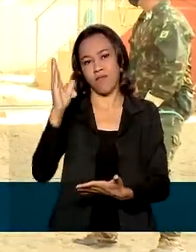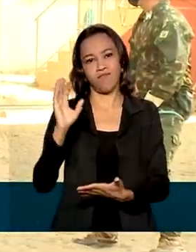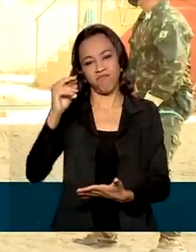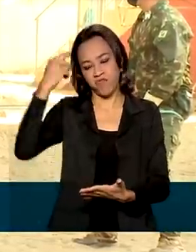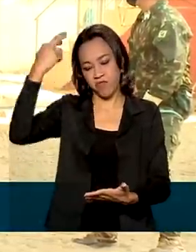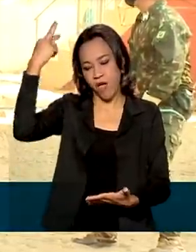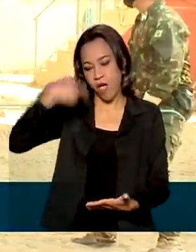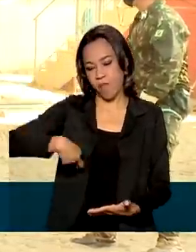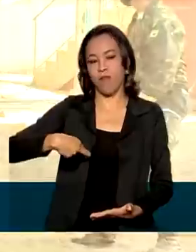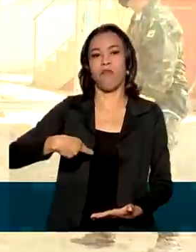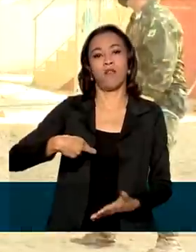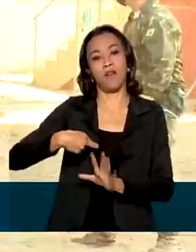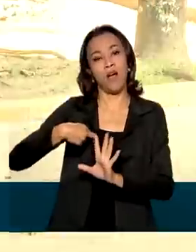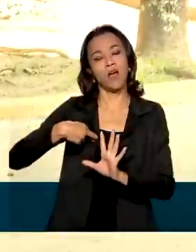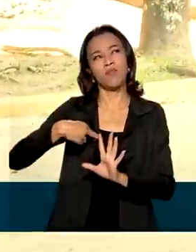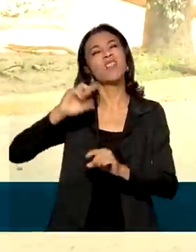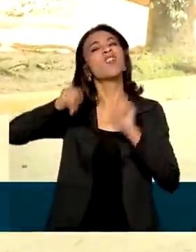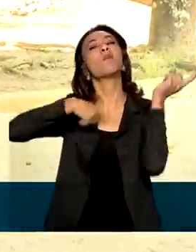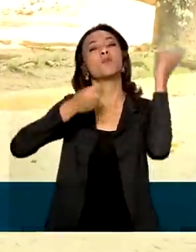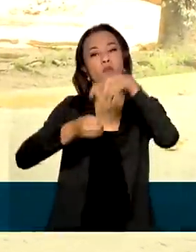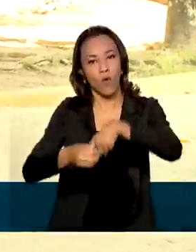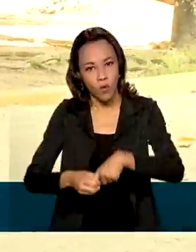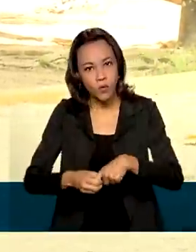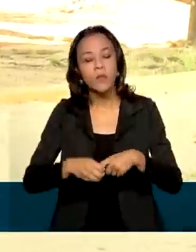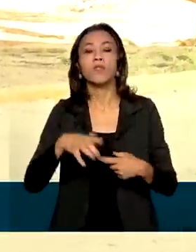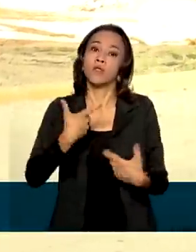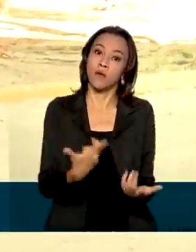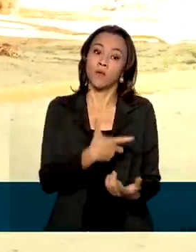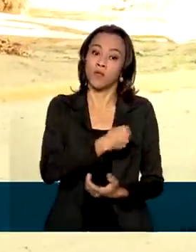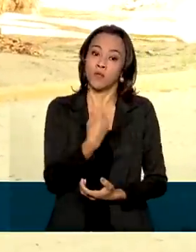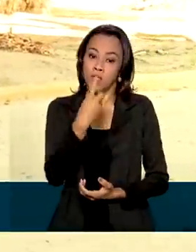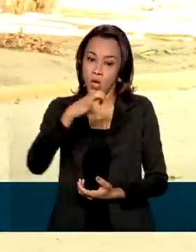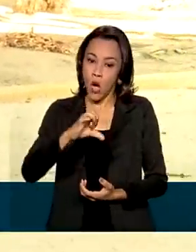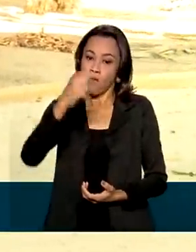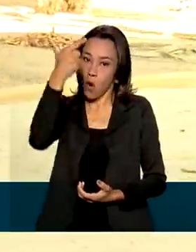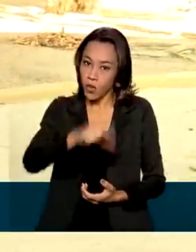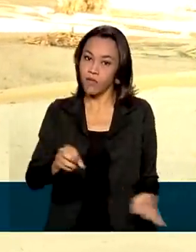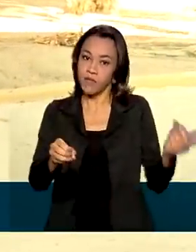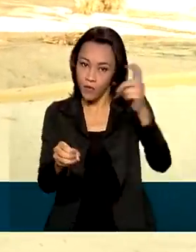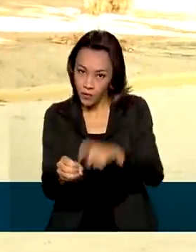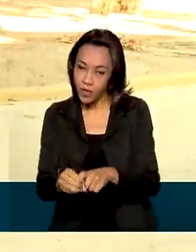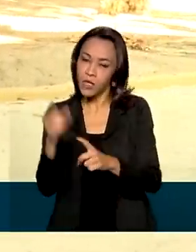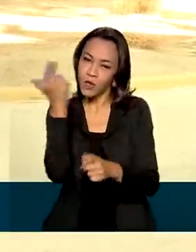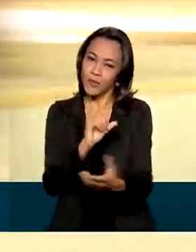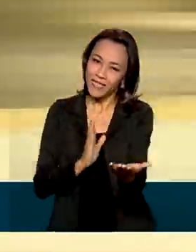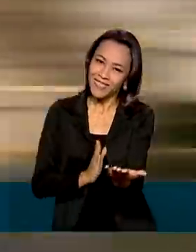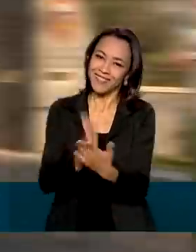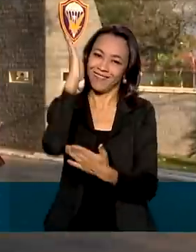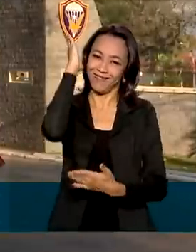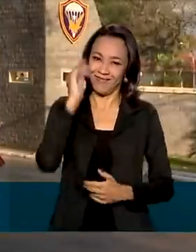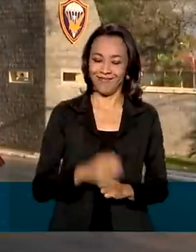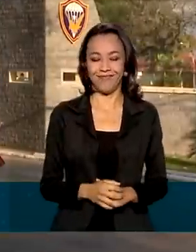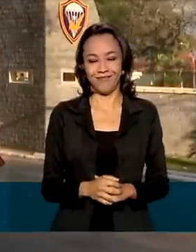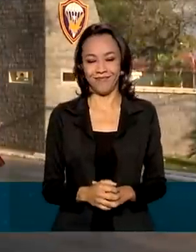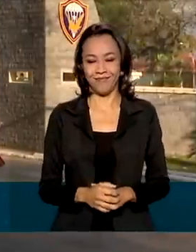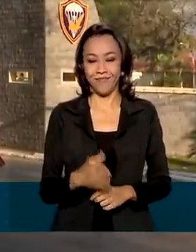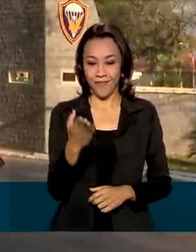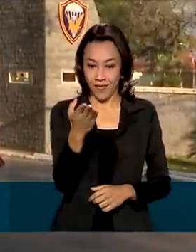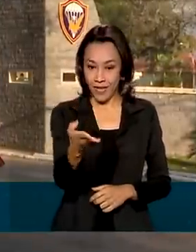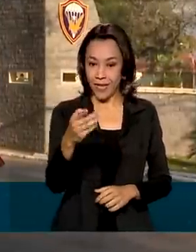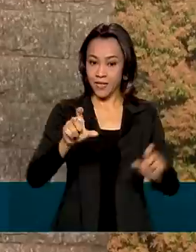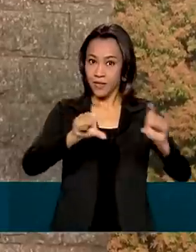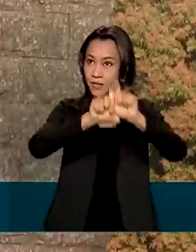Fui reprovada e decidi que eu iria voltar. Então, em 2019, eu vim de novo e logrei o êxito de sair paraquedista. A Brigada de